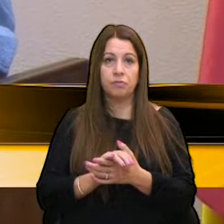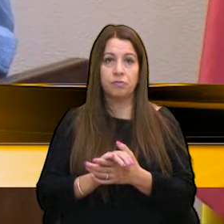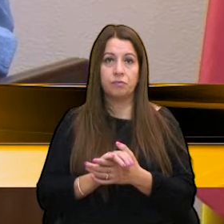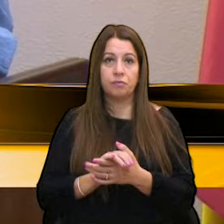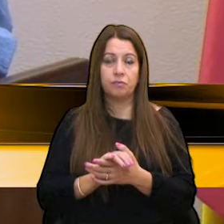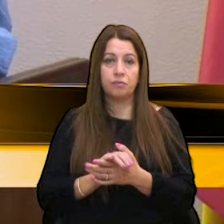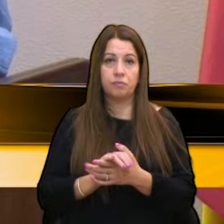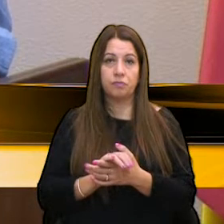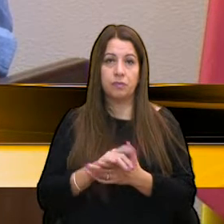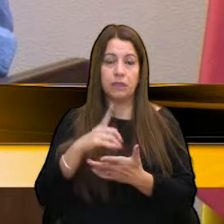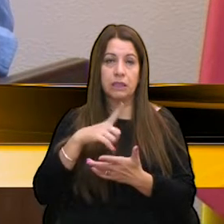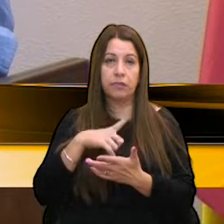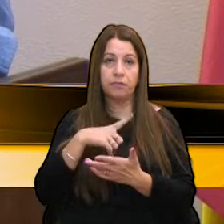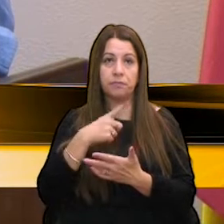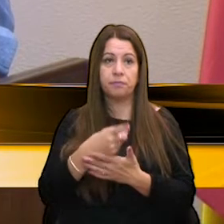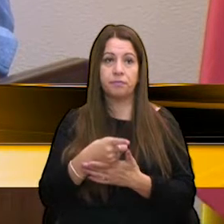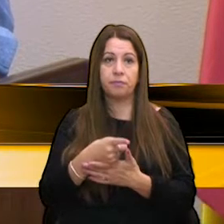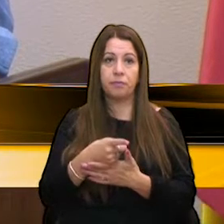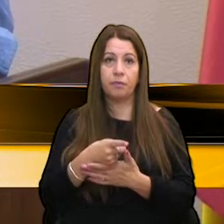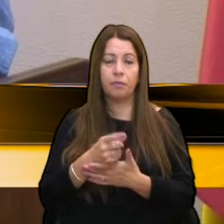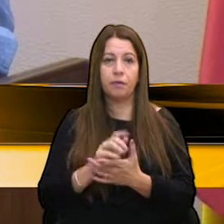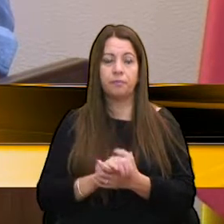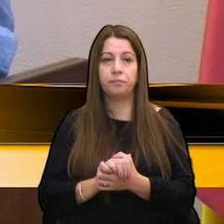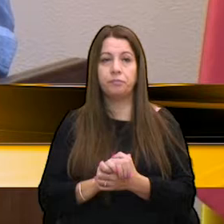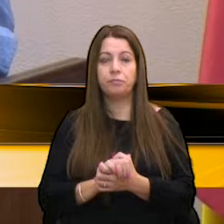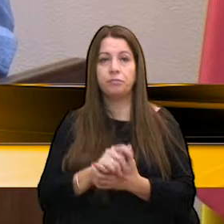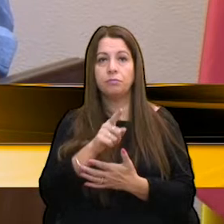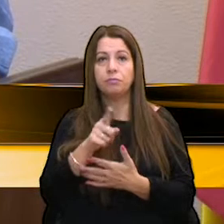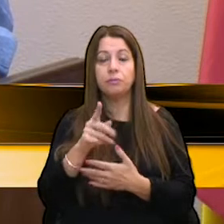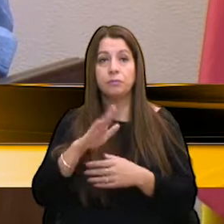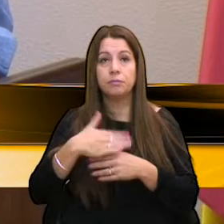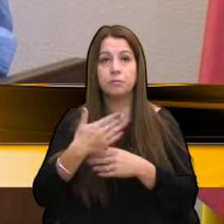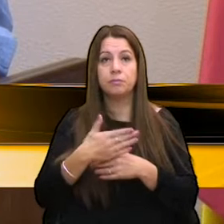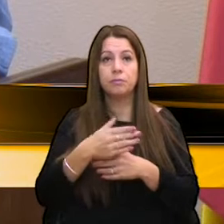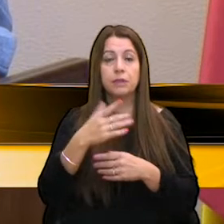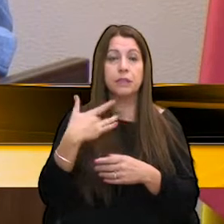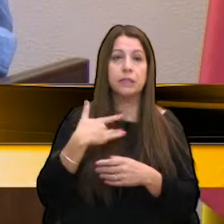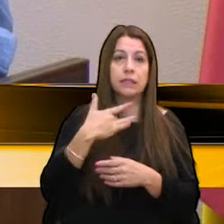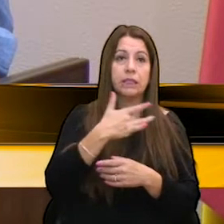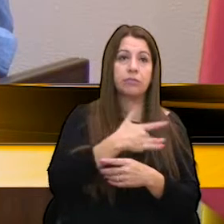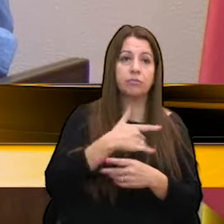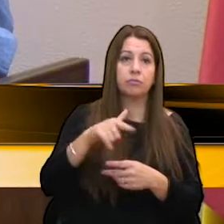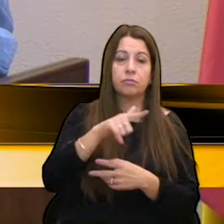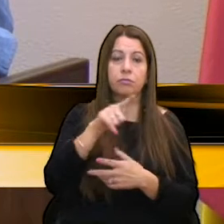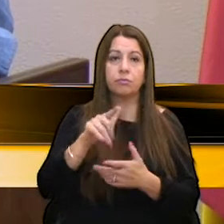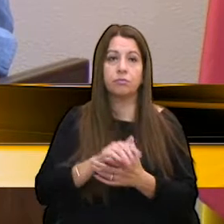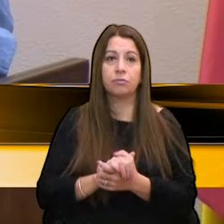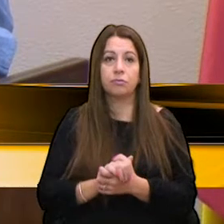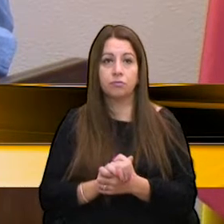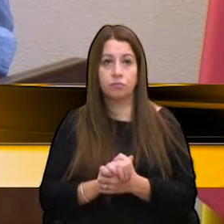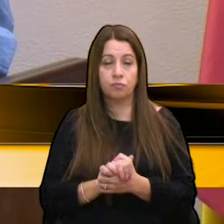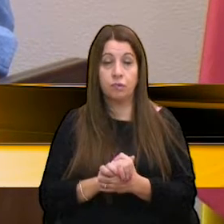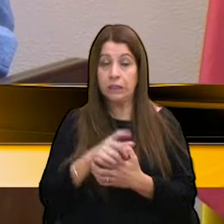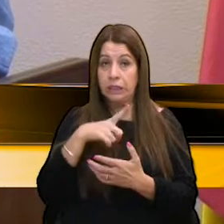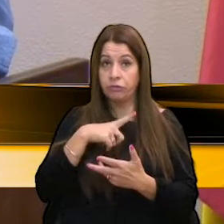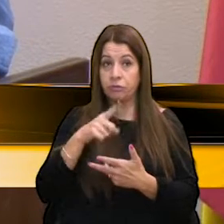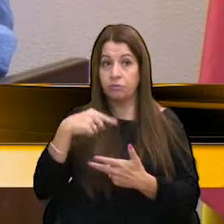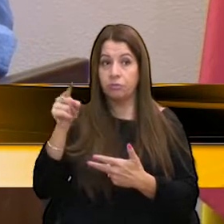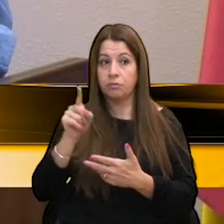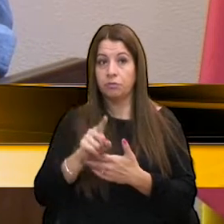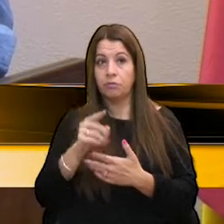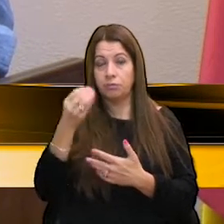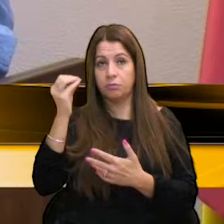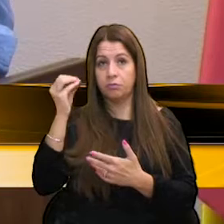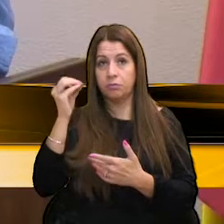bandeiras, que seriam mais exclusivos à saúde e à educação, principalmente à educação infantil. Tenho ido a